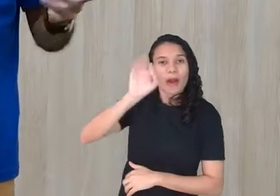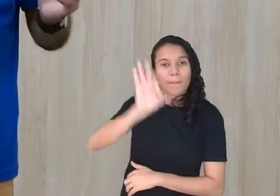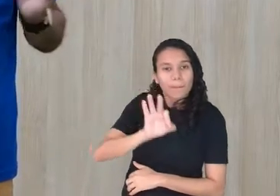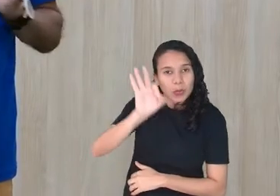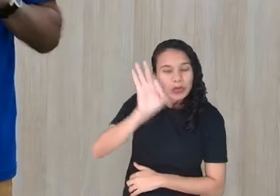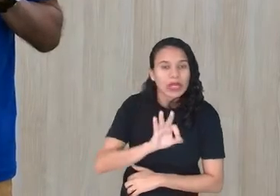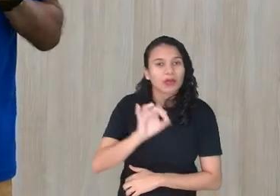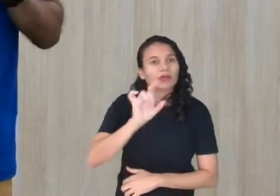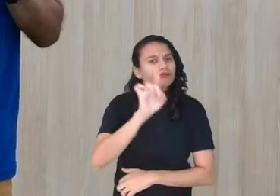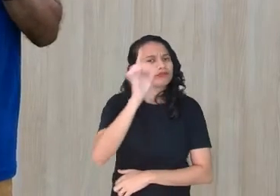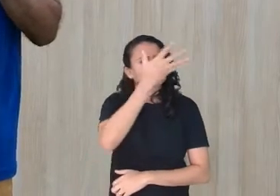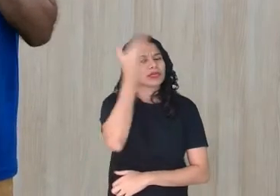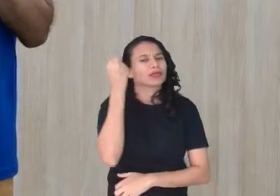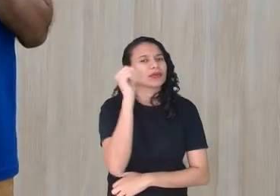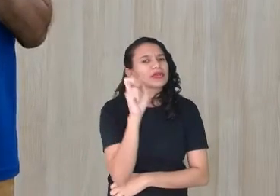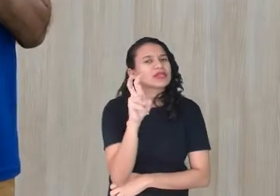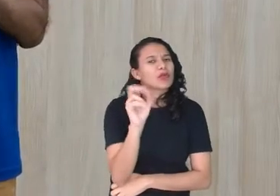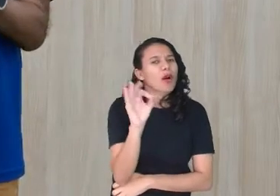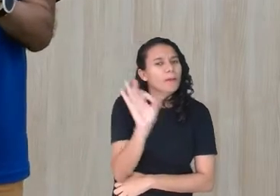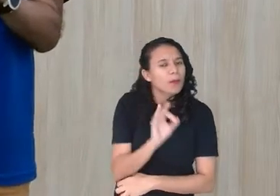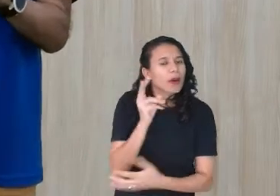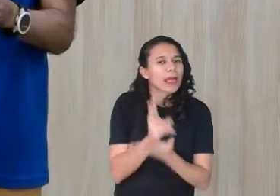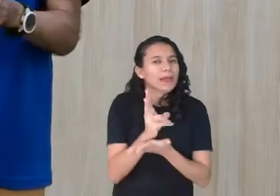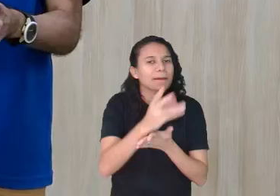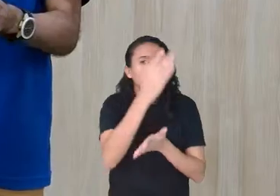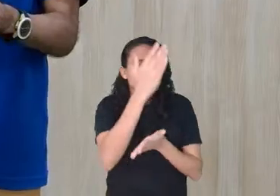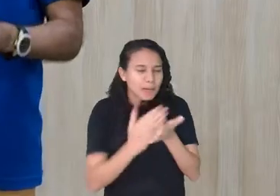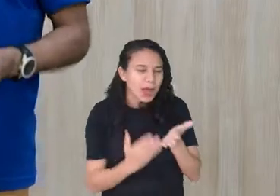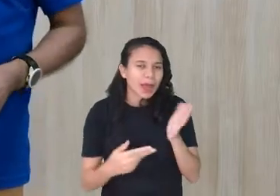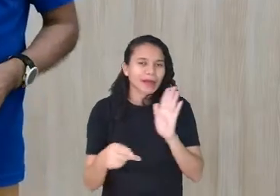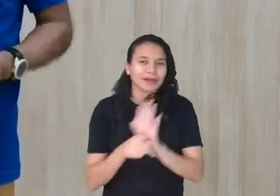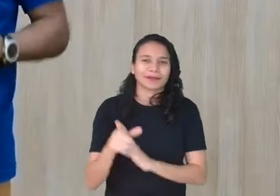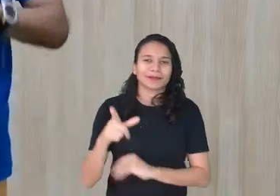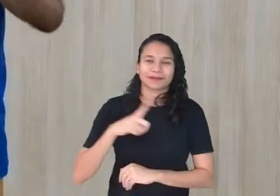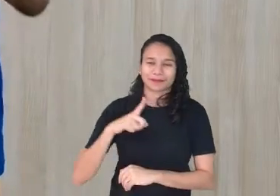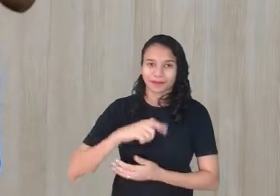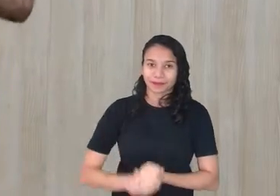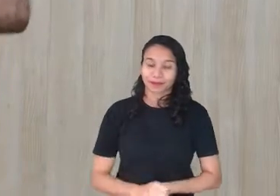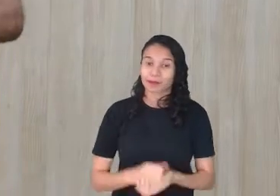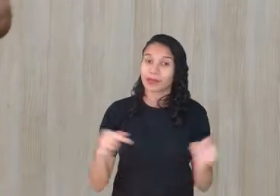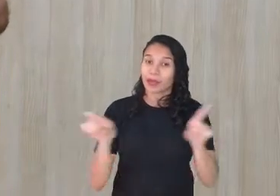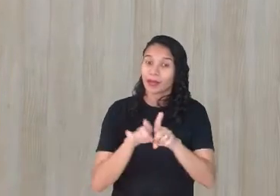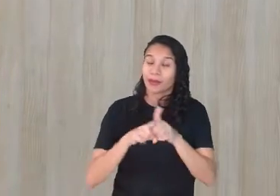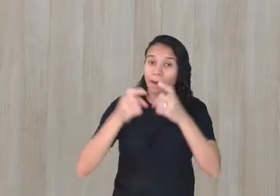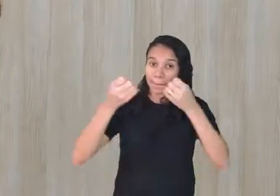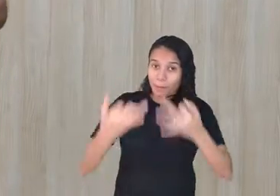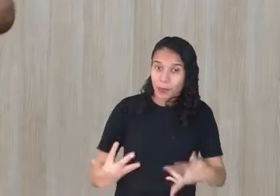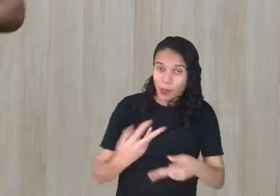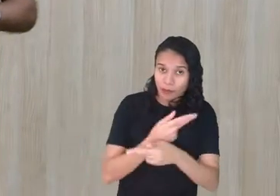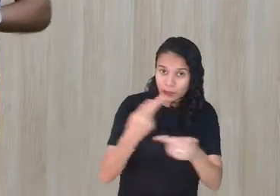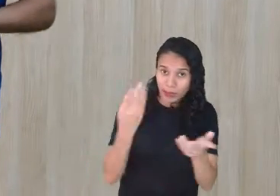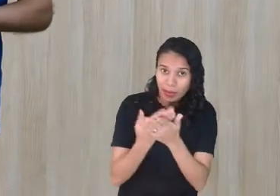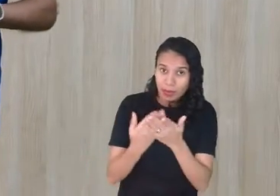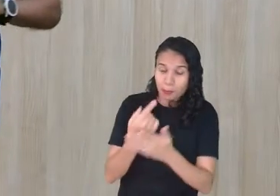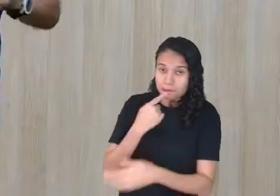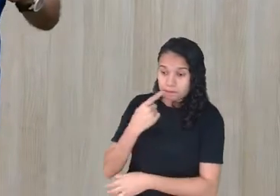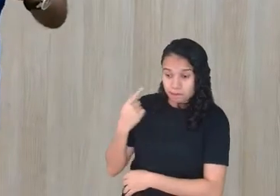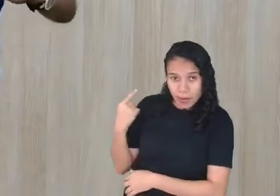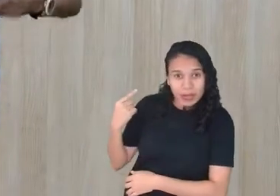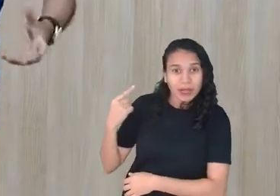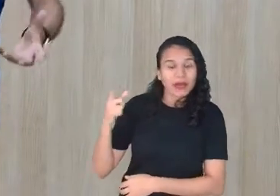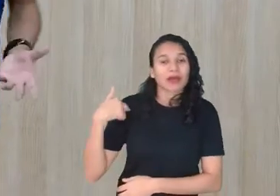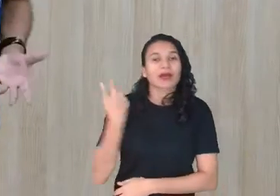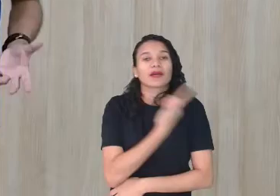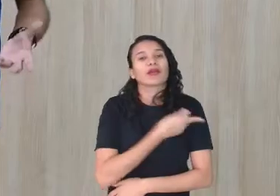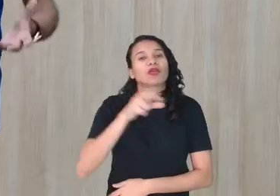50%. Não esquece disso. 50% sempre é a metade da aposta. Eu disse a vocês também que na aula passada, que a gente